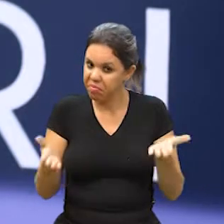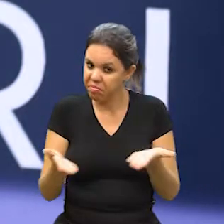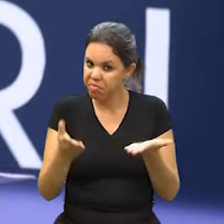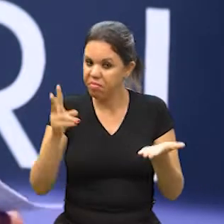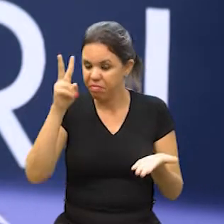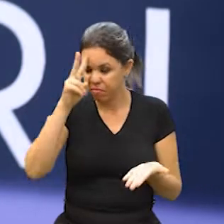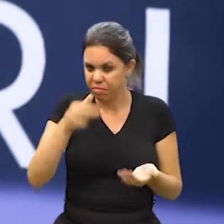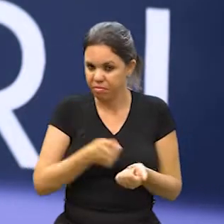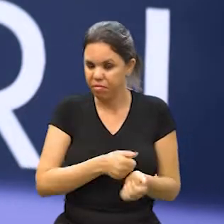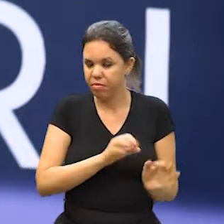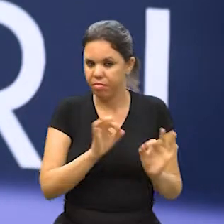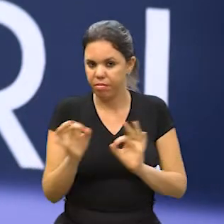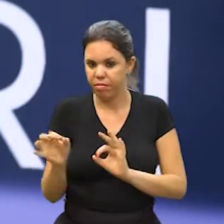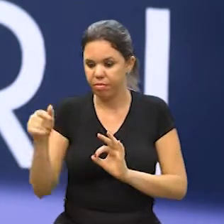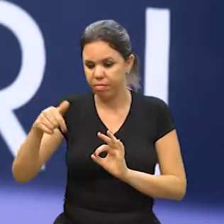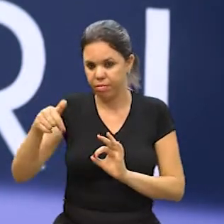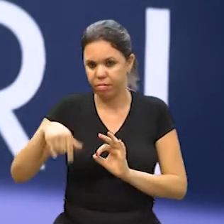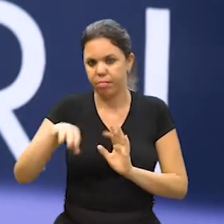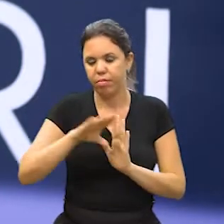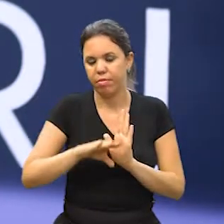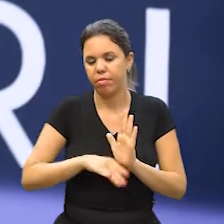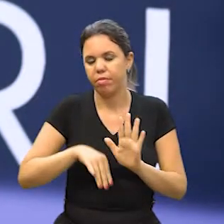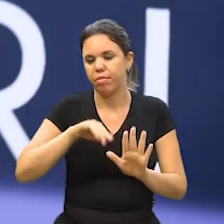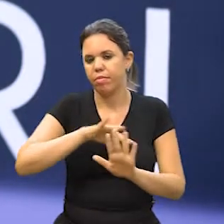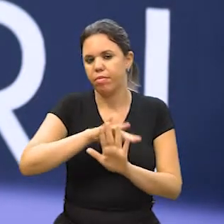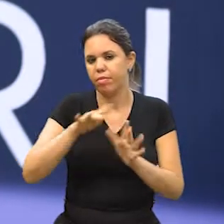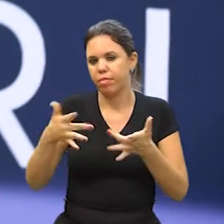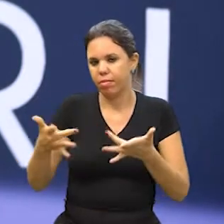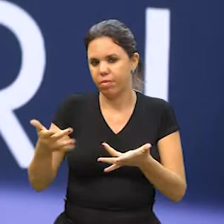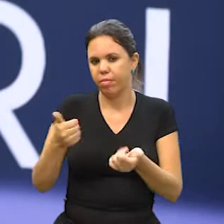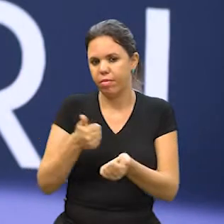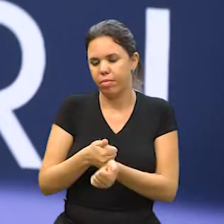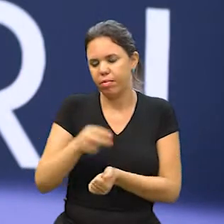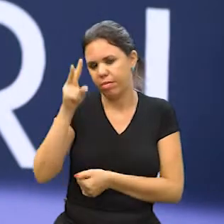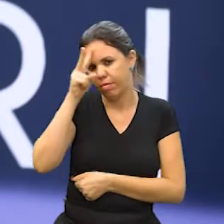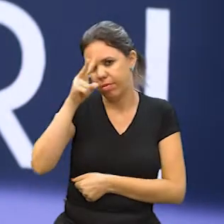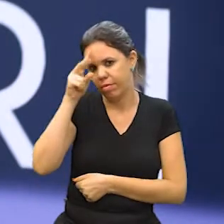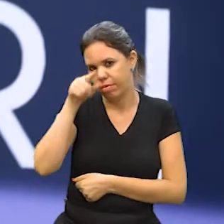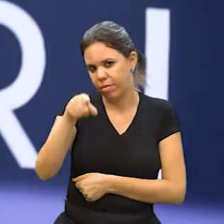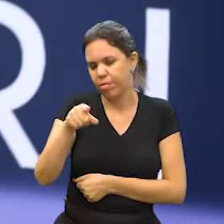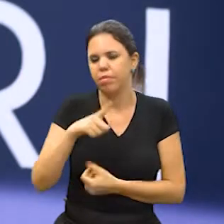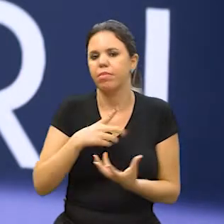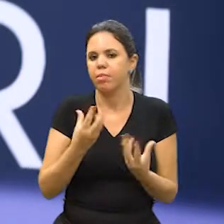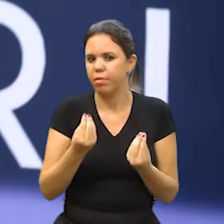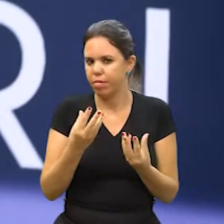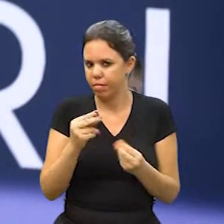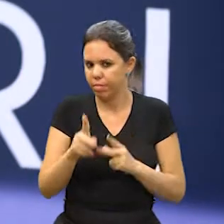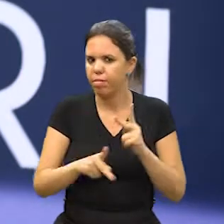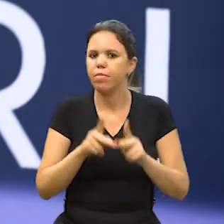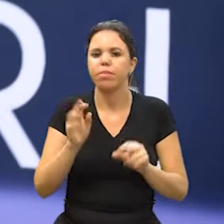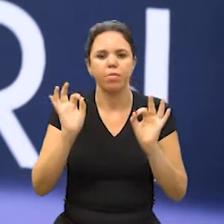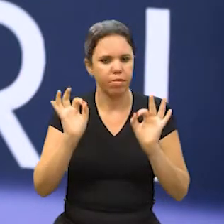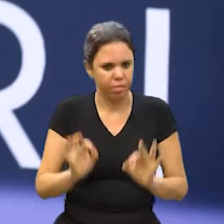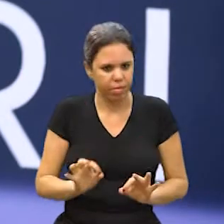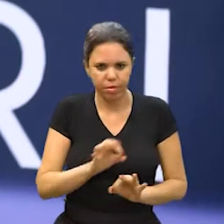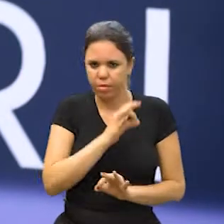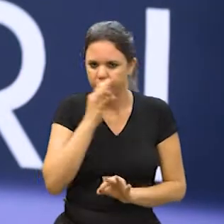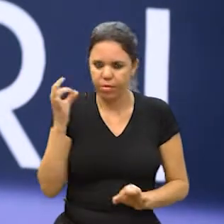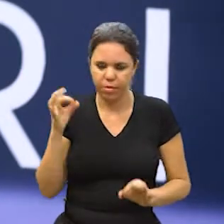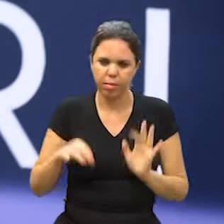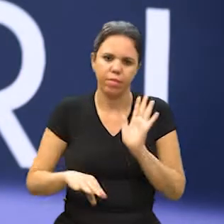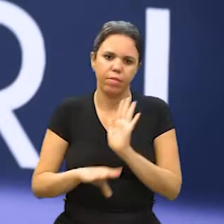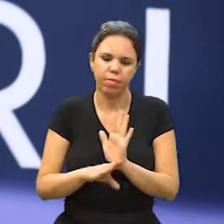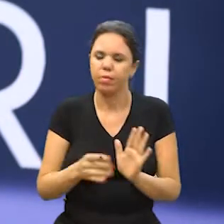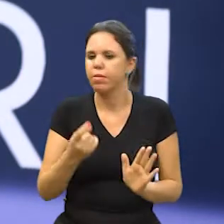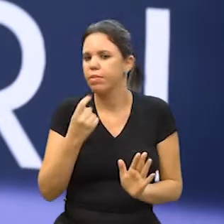história sabe que o Mãos Solidárias está sempre aqui pertinho de você para te fazer lembrar que tem muita gente fazendo coisa boa por aqui. Não